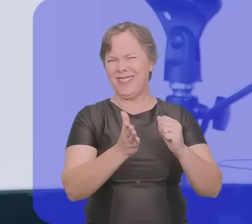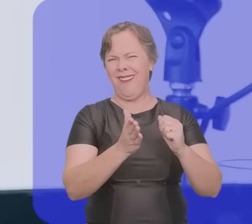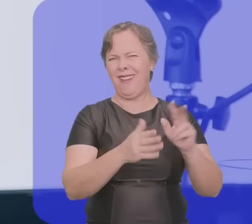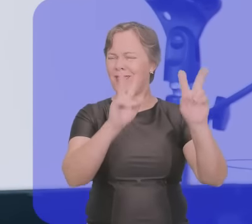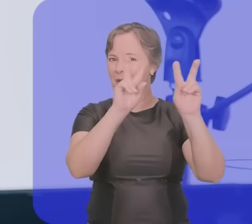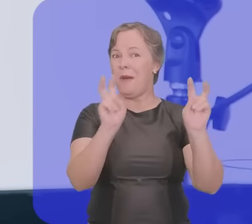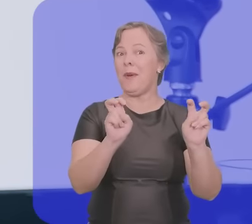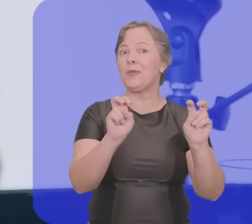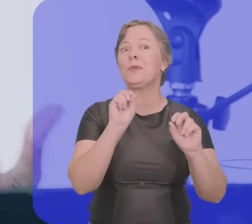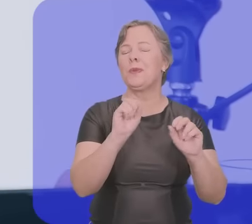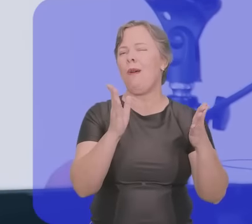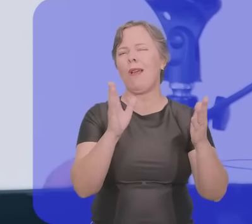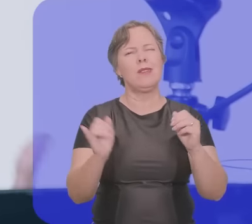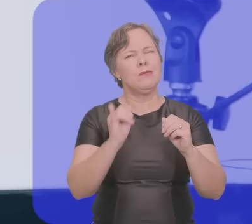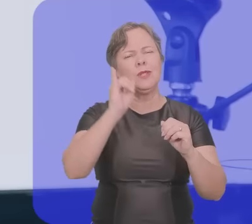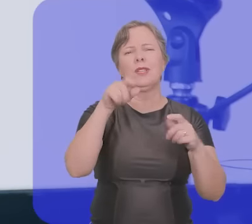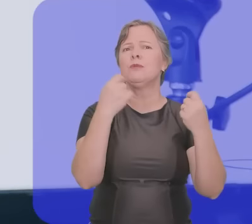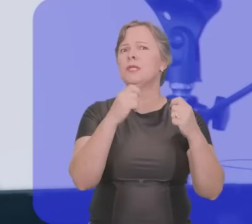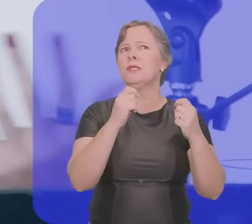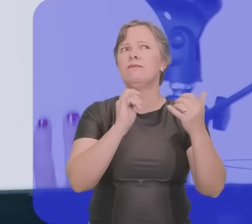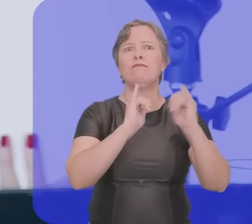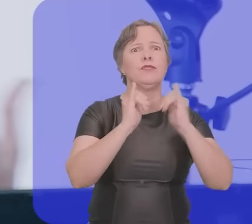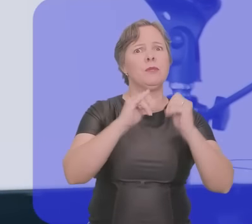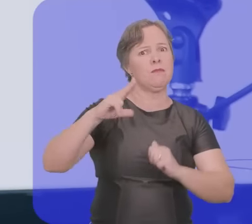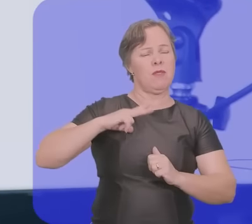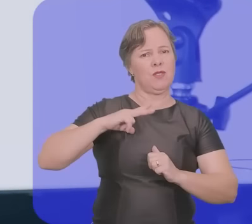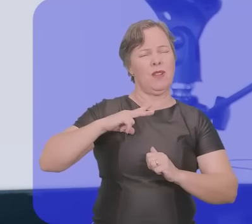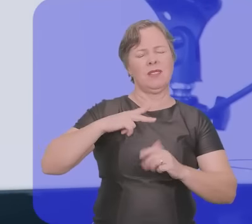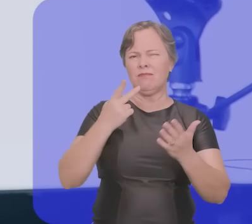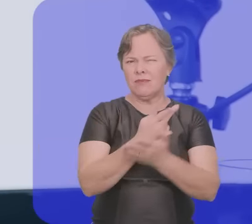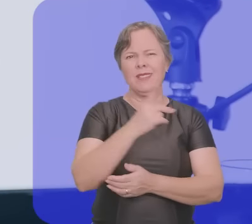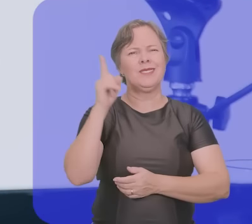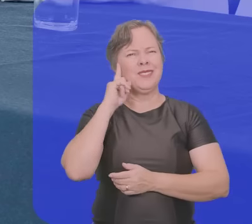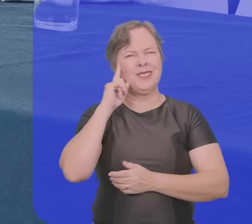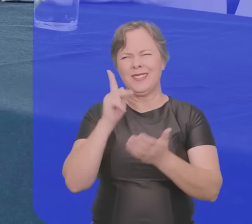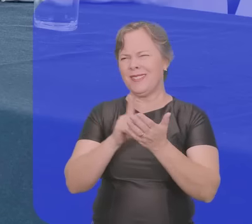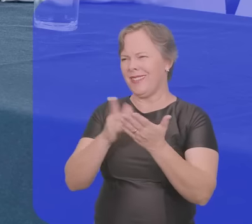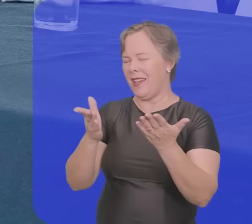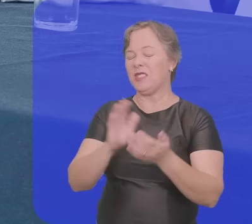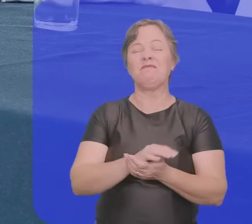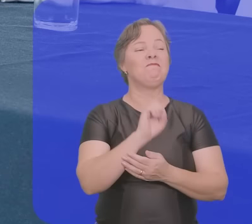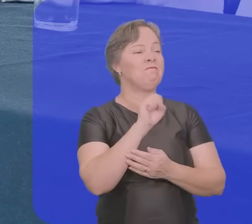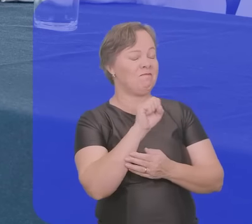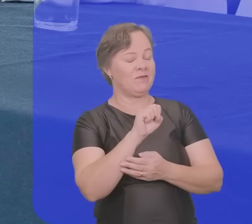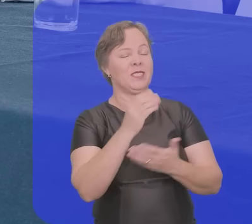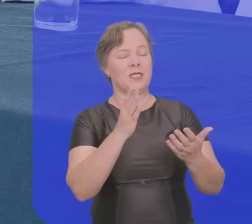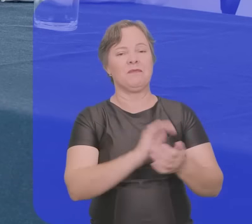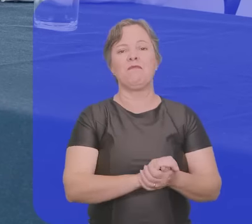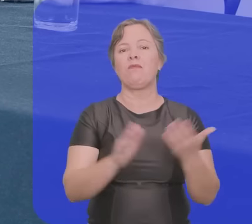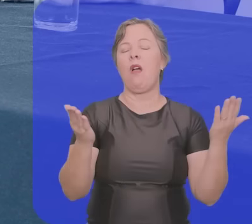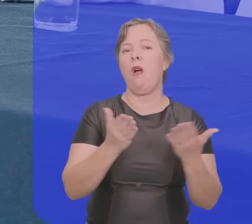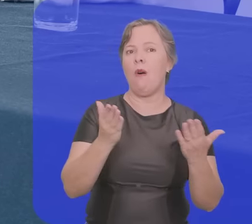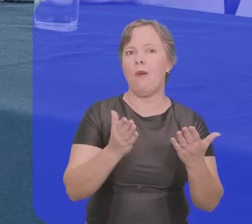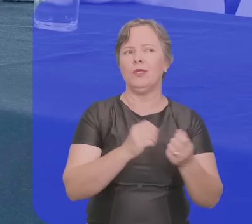assunto que exige informações pessoais nossas. Então, é uma coisa que já está no nosso dia a dia, Evandro? Isso.